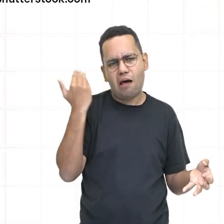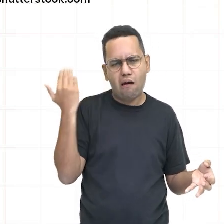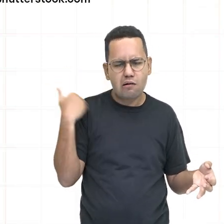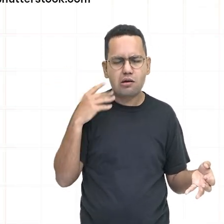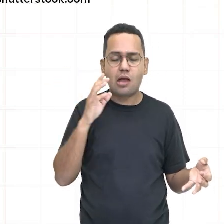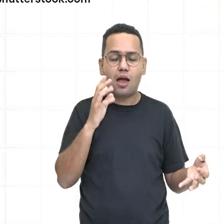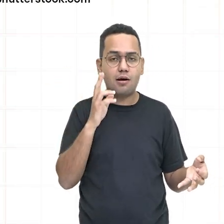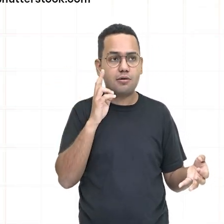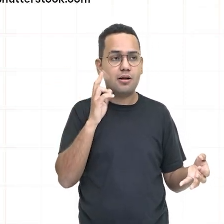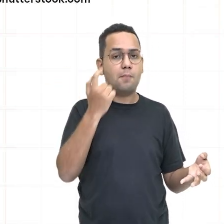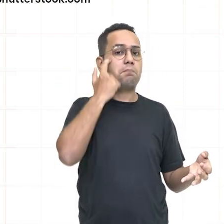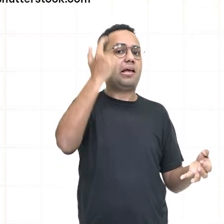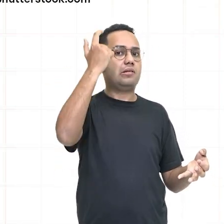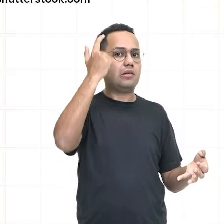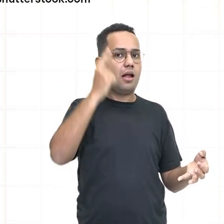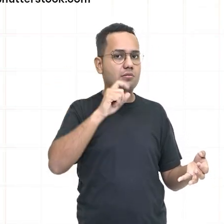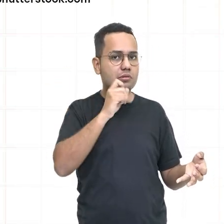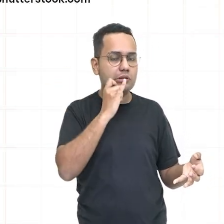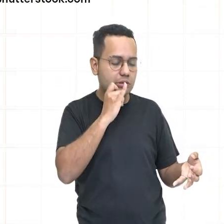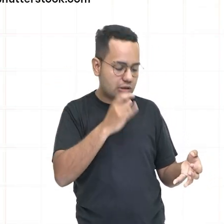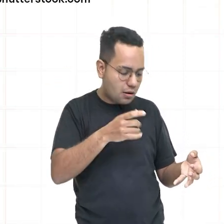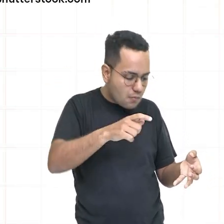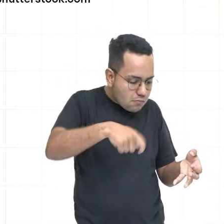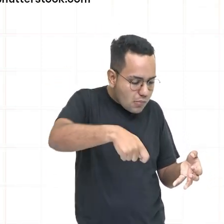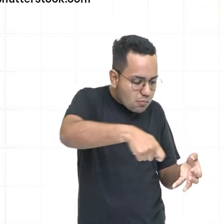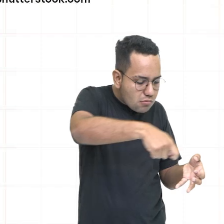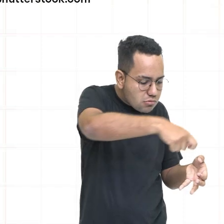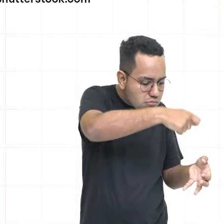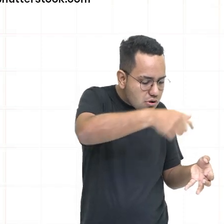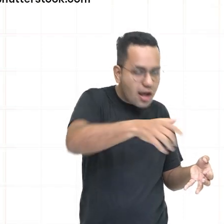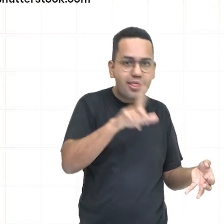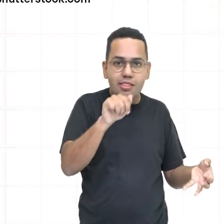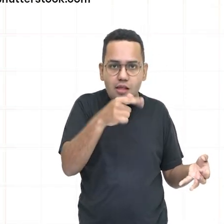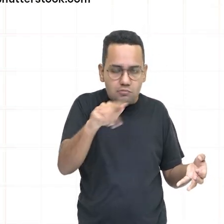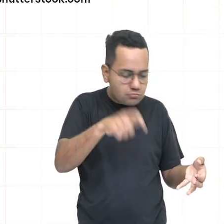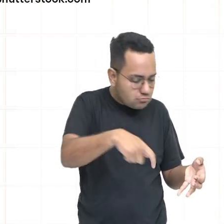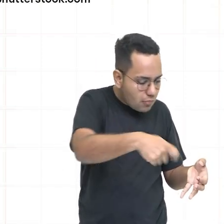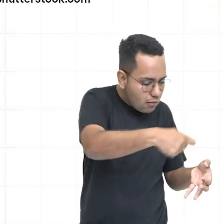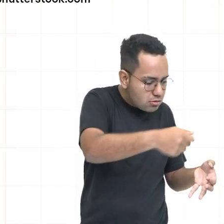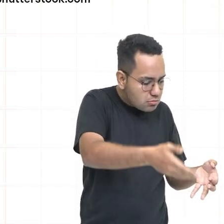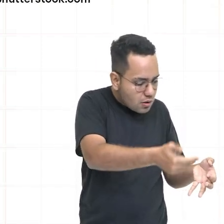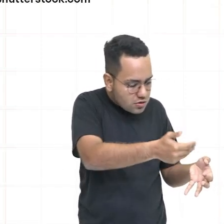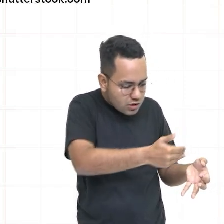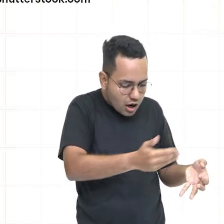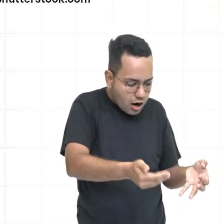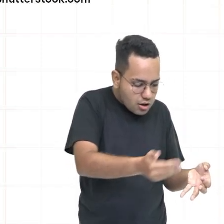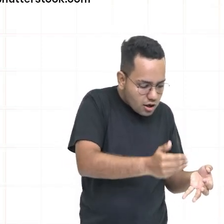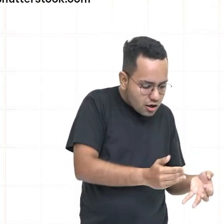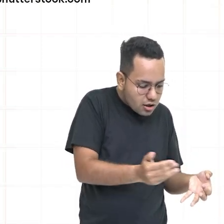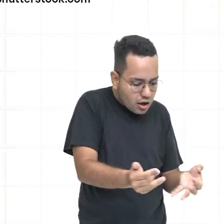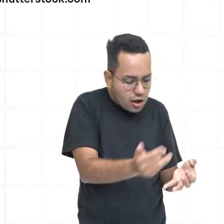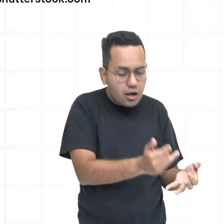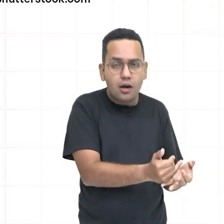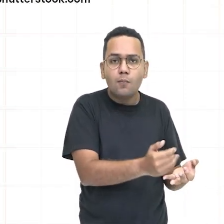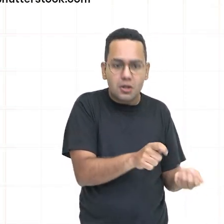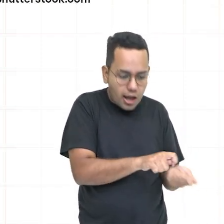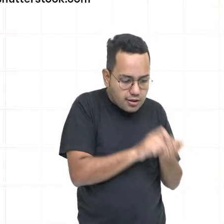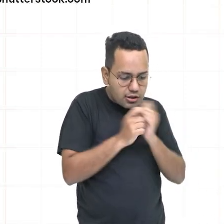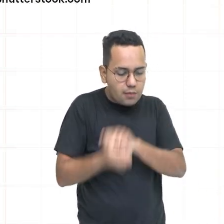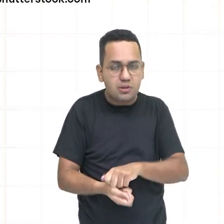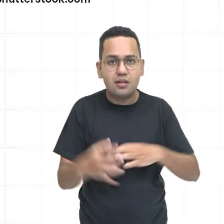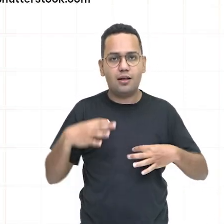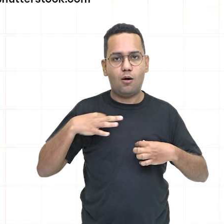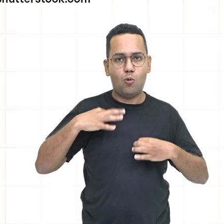né, essas lãs, o pelo da ovelha, nós poderíamos produzir, inclusive, tecidos